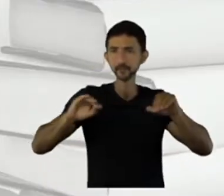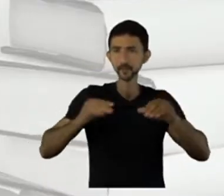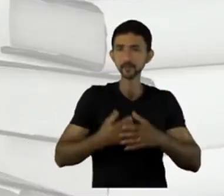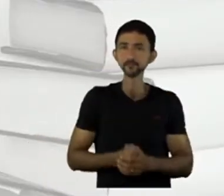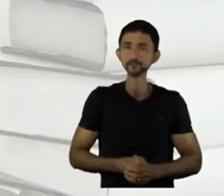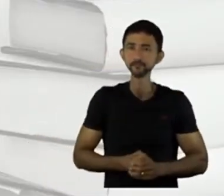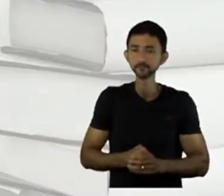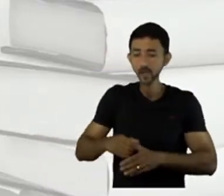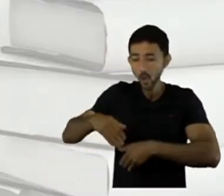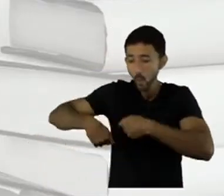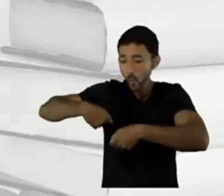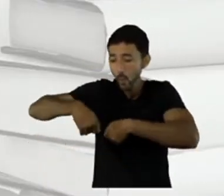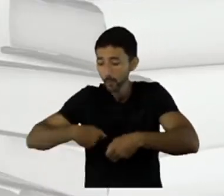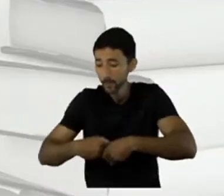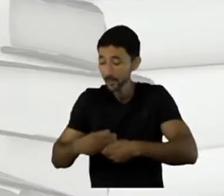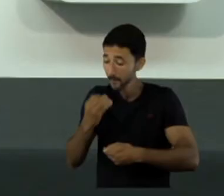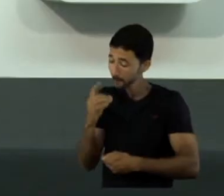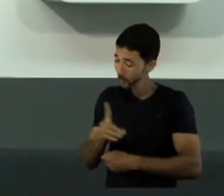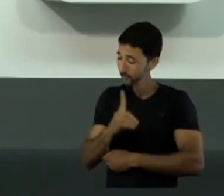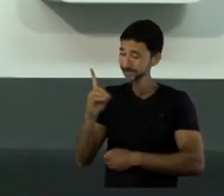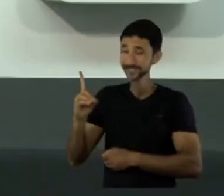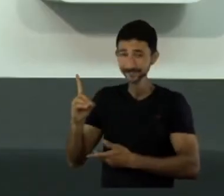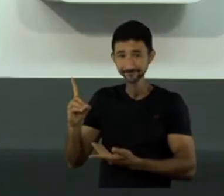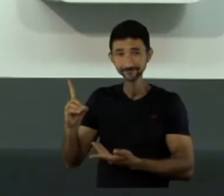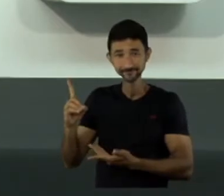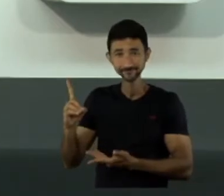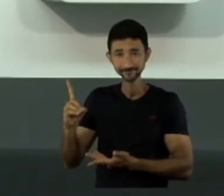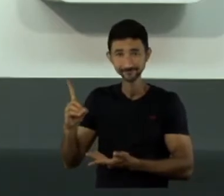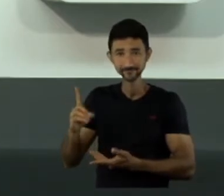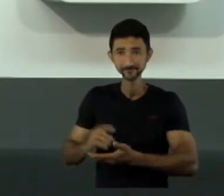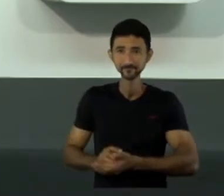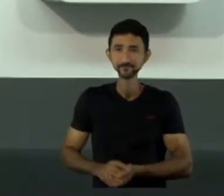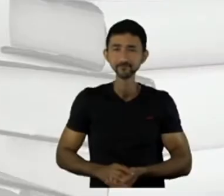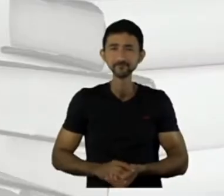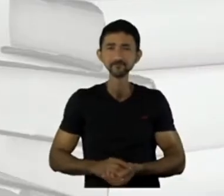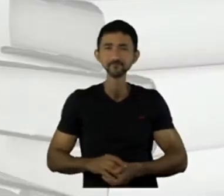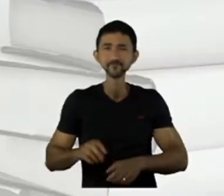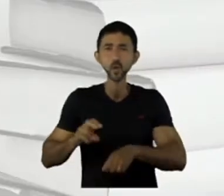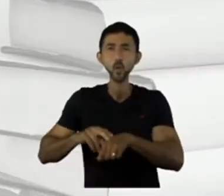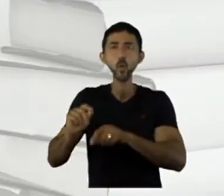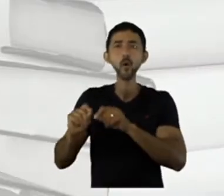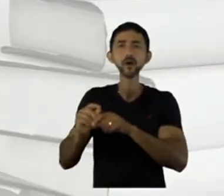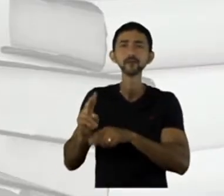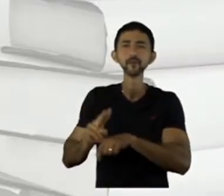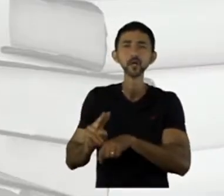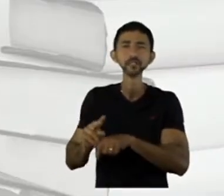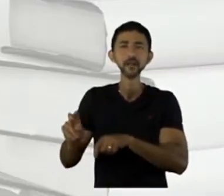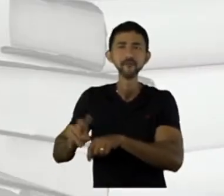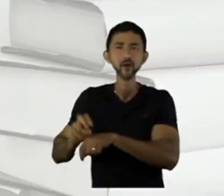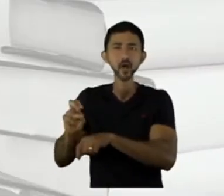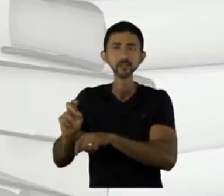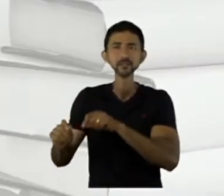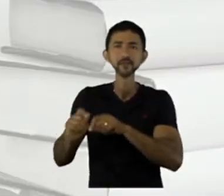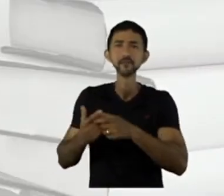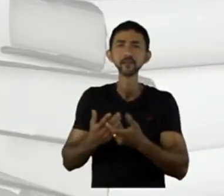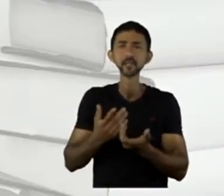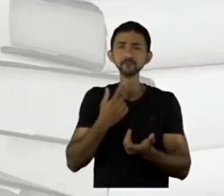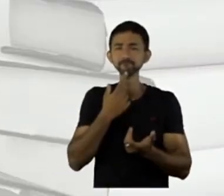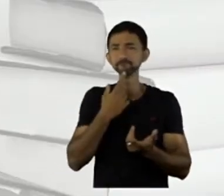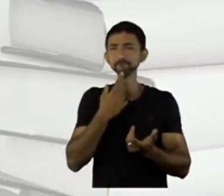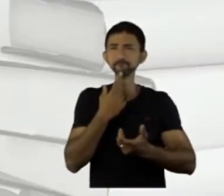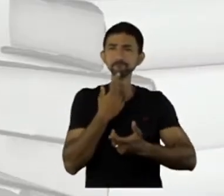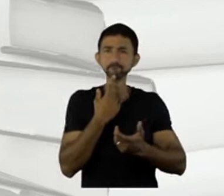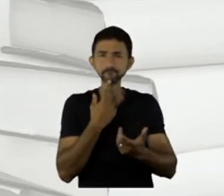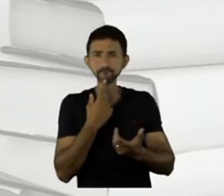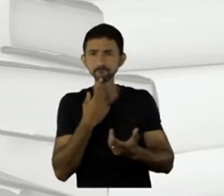ela fala Curupira, bom dia. Mas este vocativo, observa aqui no slide, aí na sua tela, que ele pode